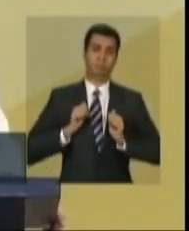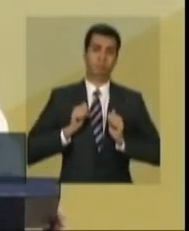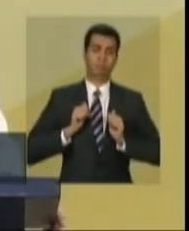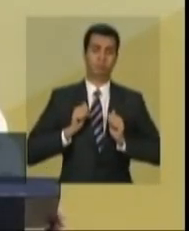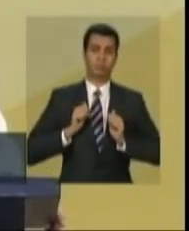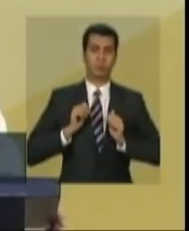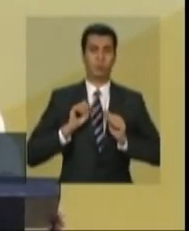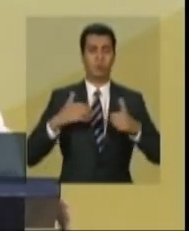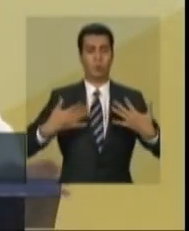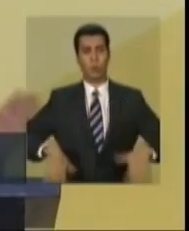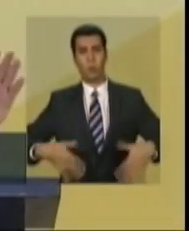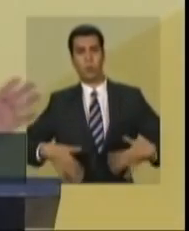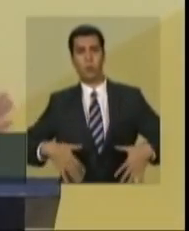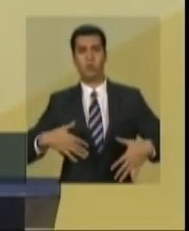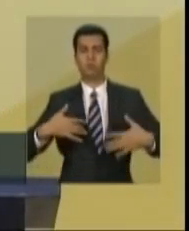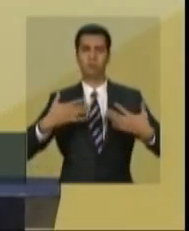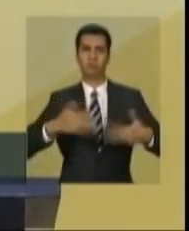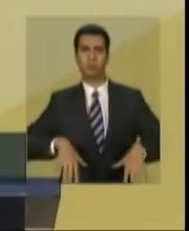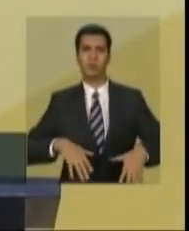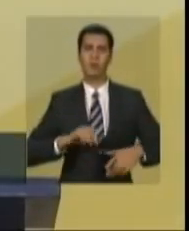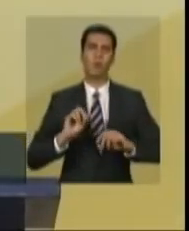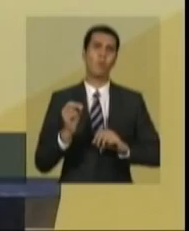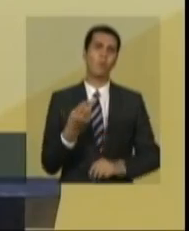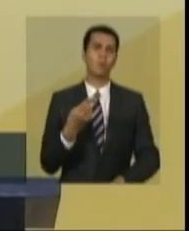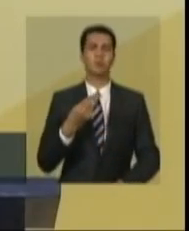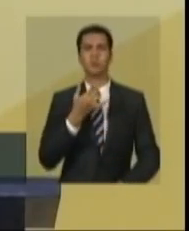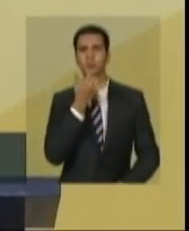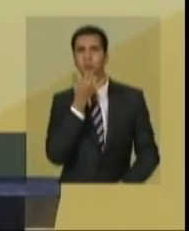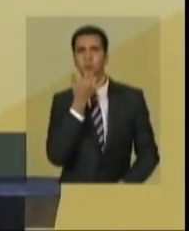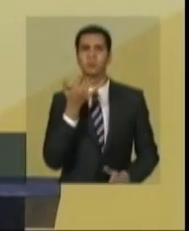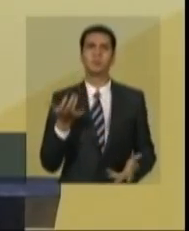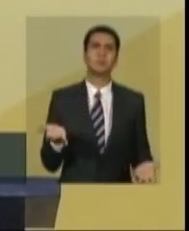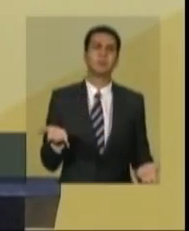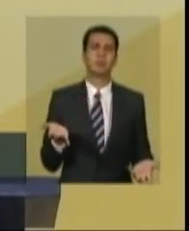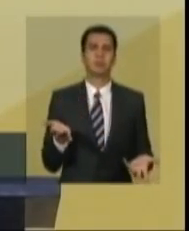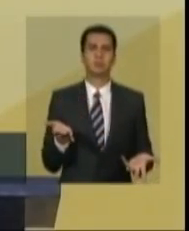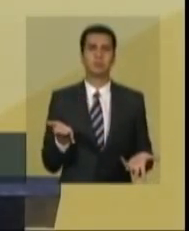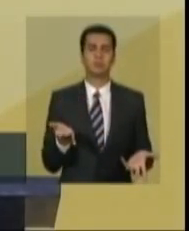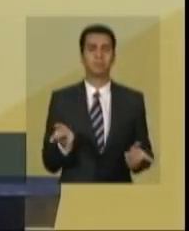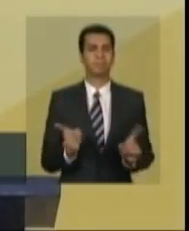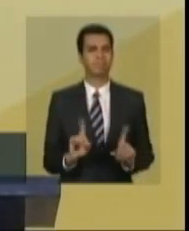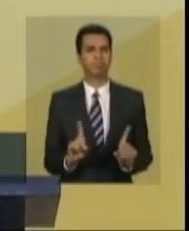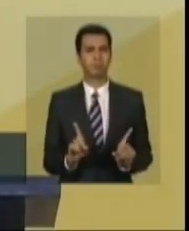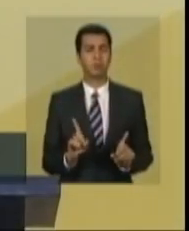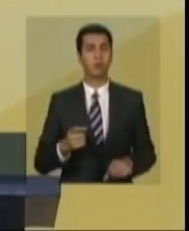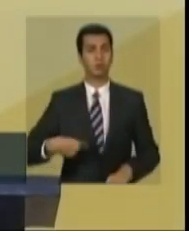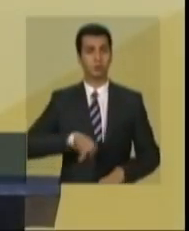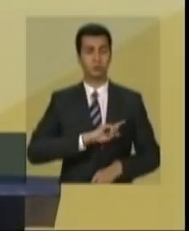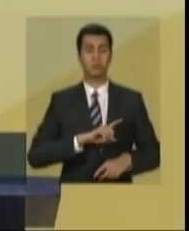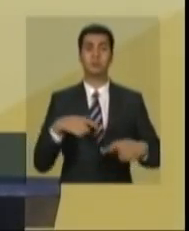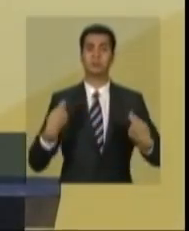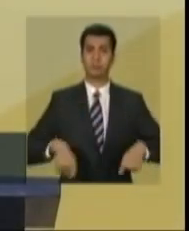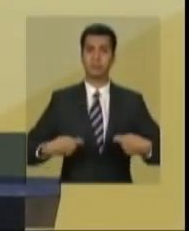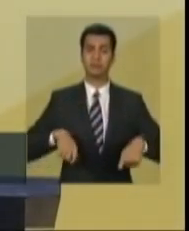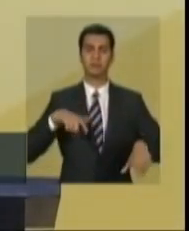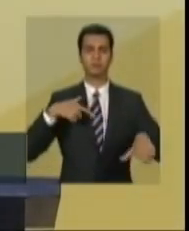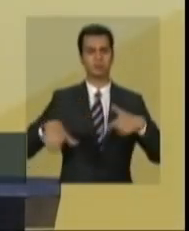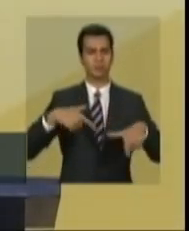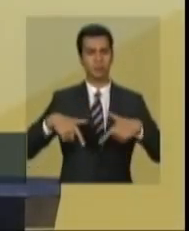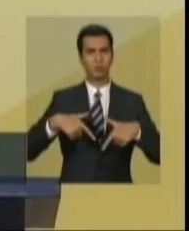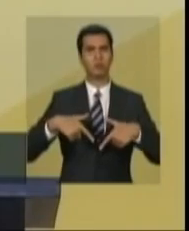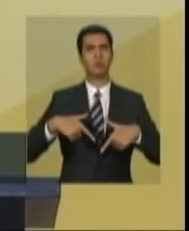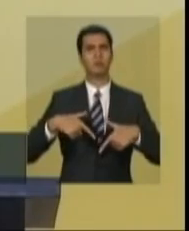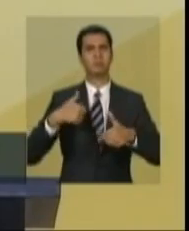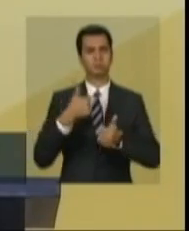dar motivos para justificativas, deve servir para ampliar a consciência